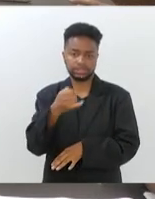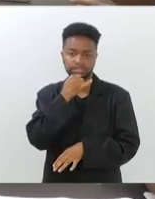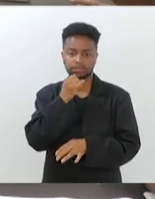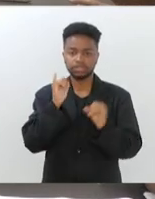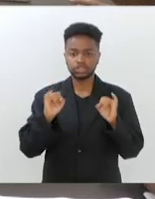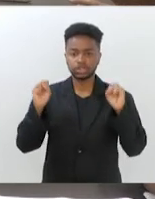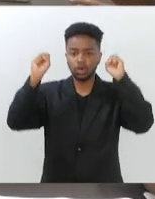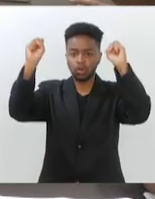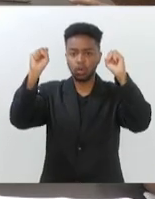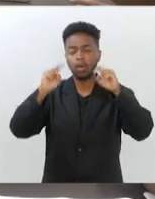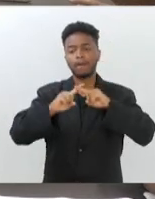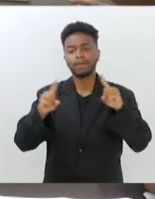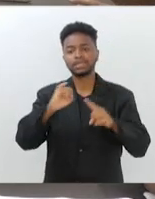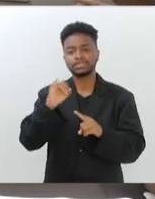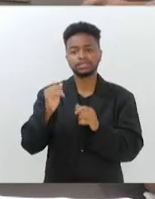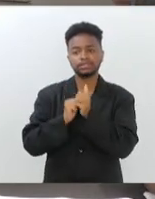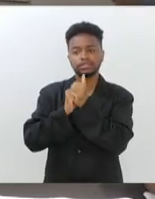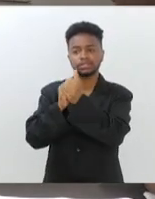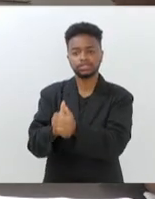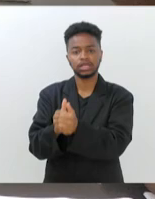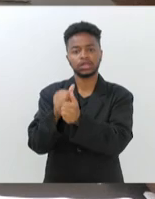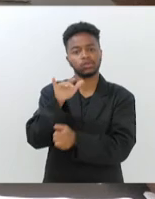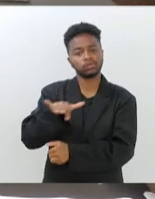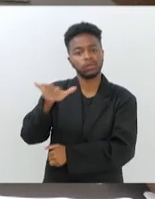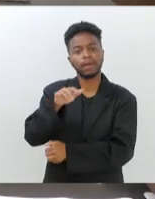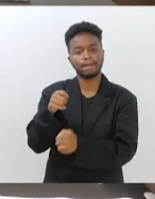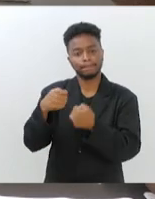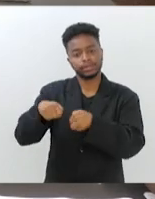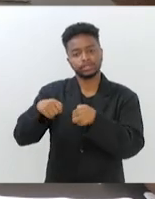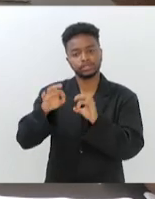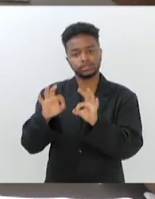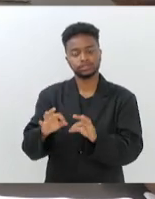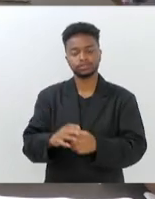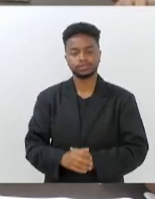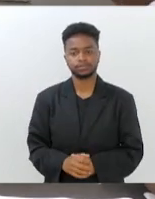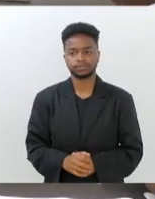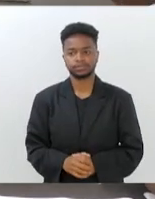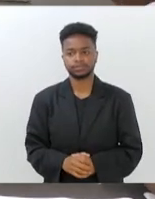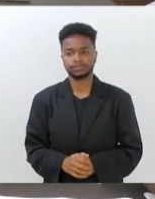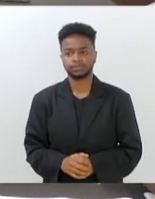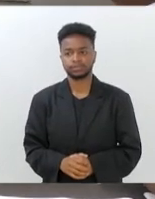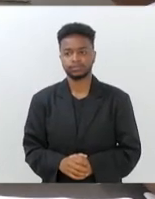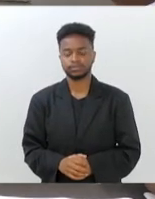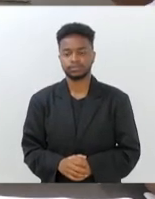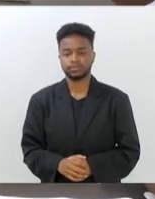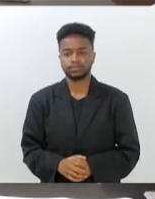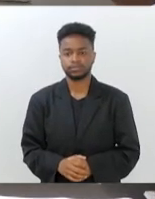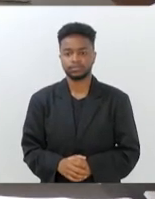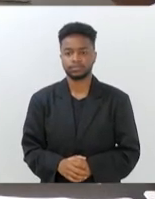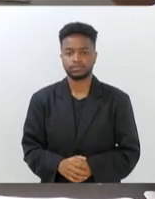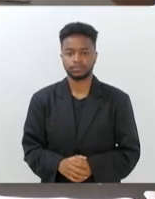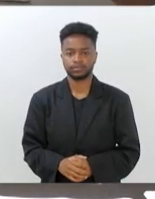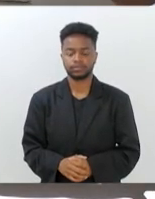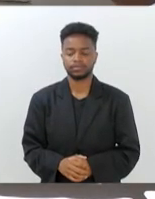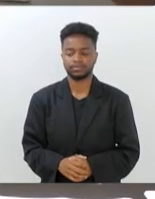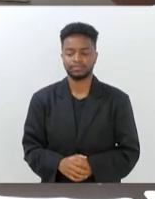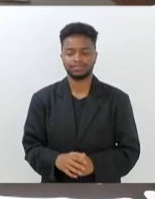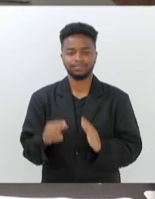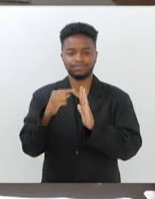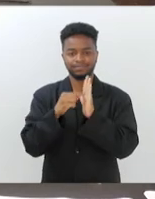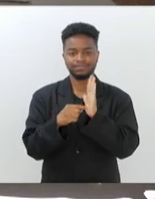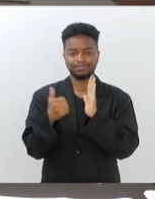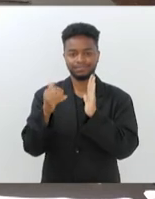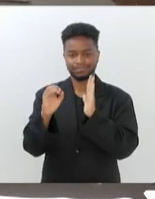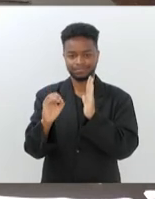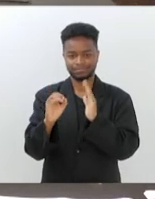etc mas se for alguma coisa mais literal ele vai vai fazer Vai soletrar para que a pessoa entenda né item 10 da